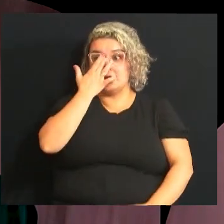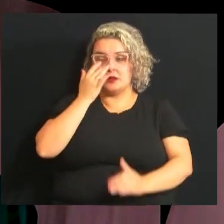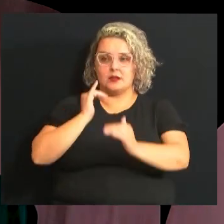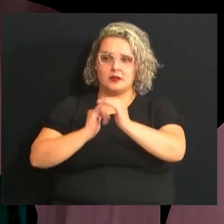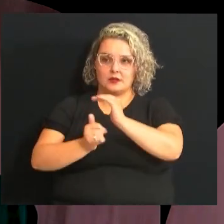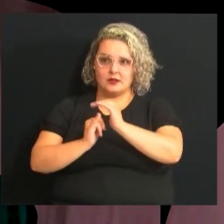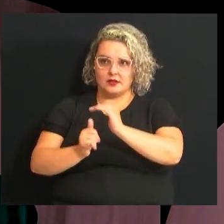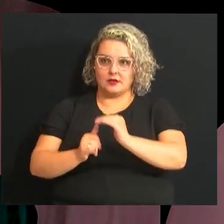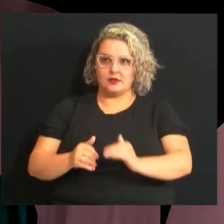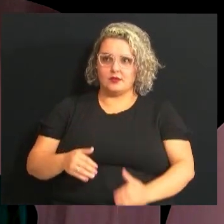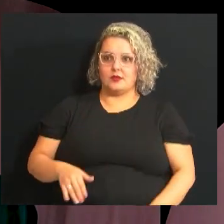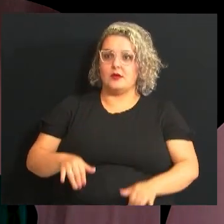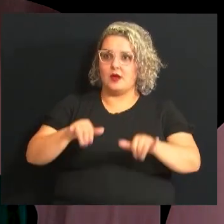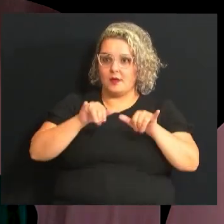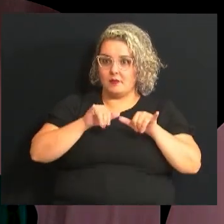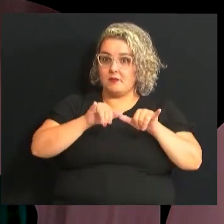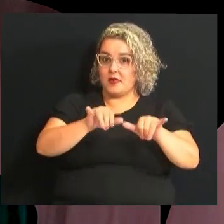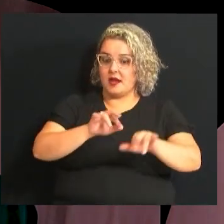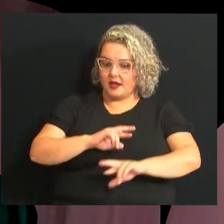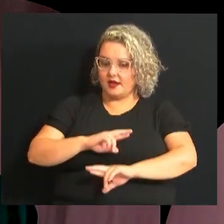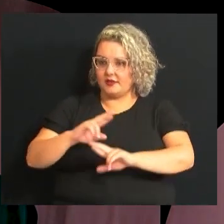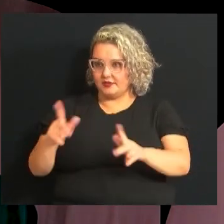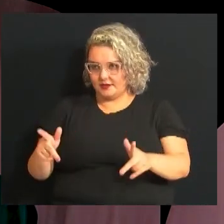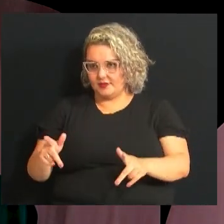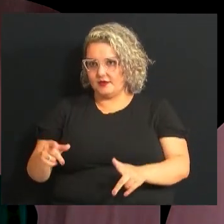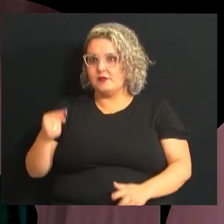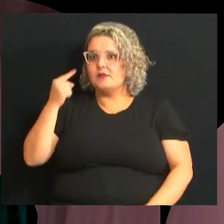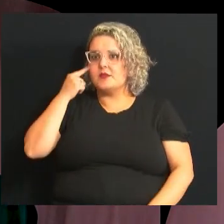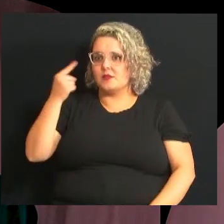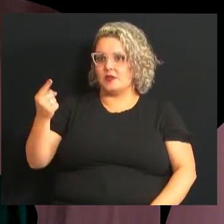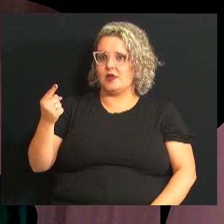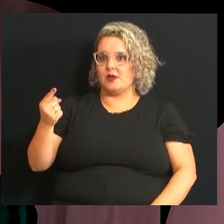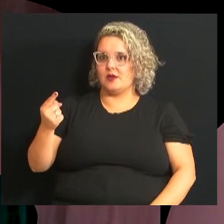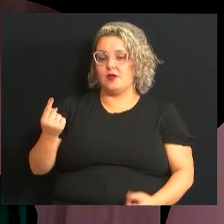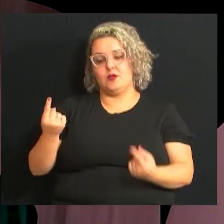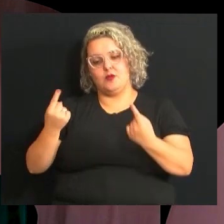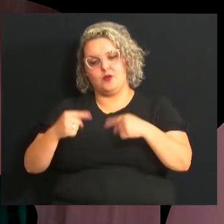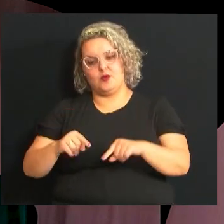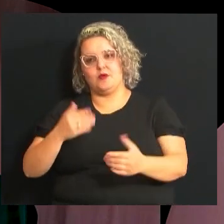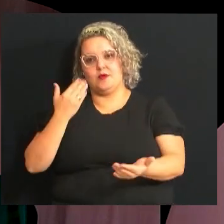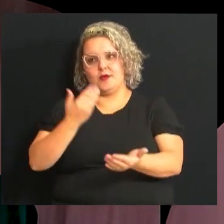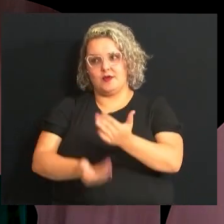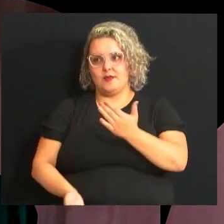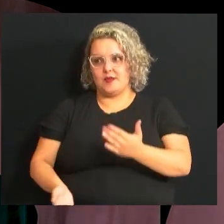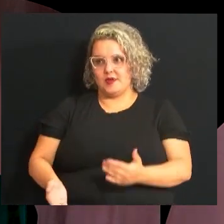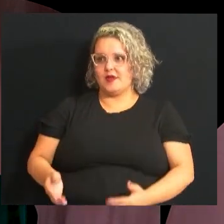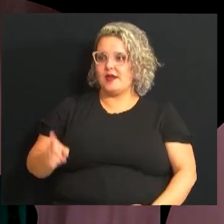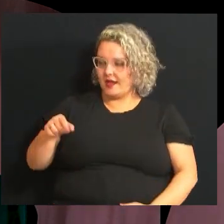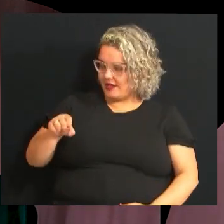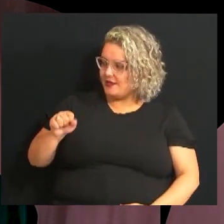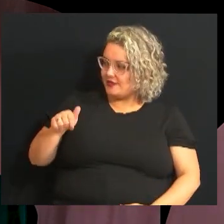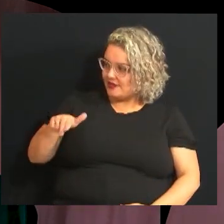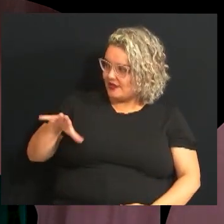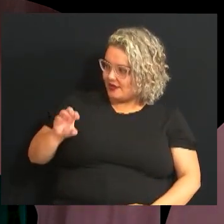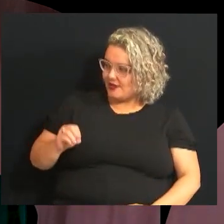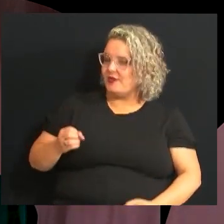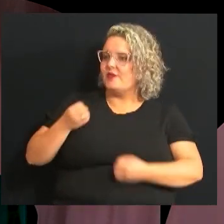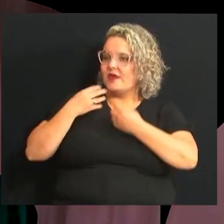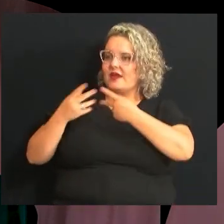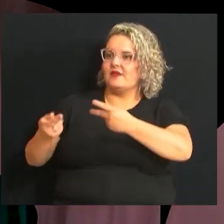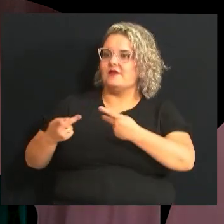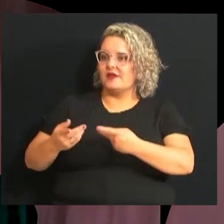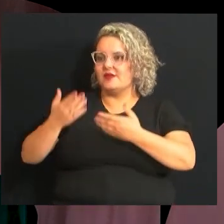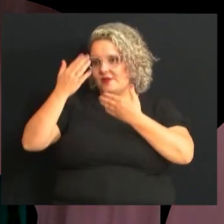Saulo Marti, que criou uma startup chamada Mercado Diferente para pensar